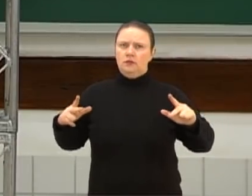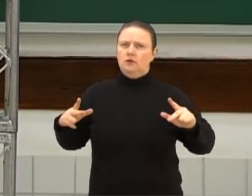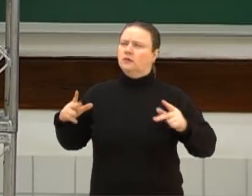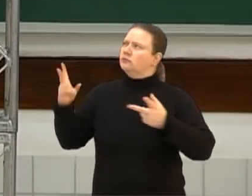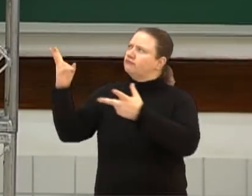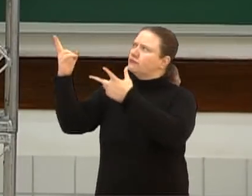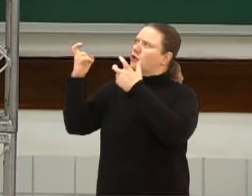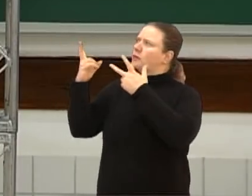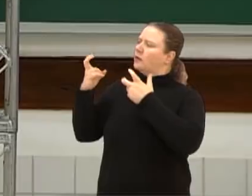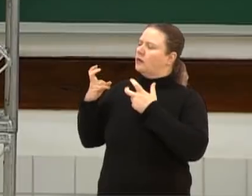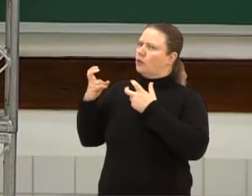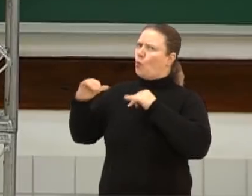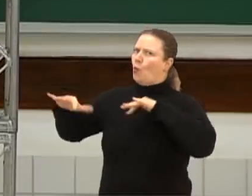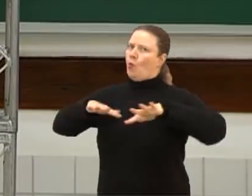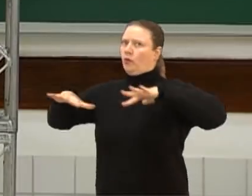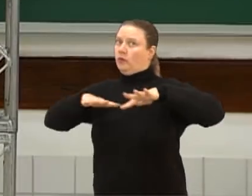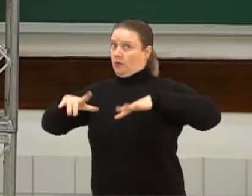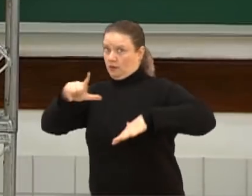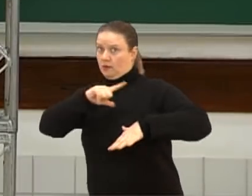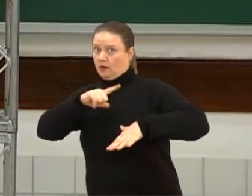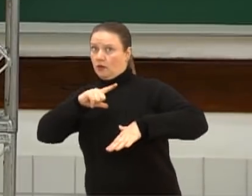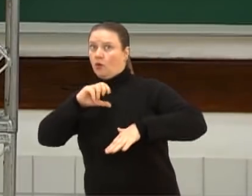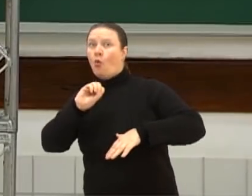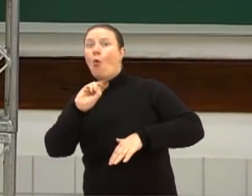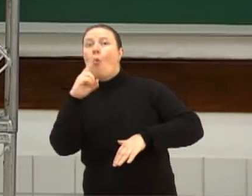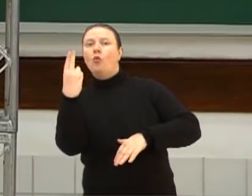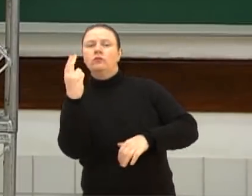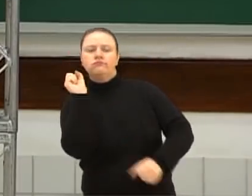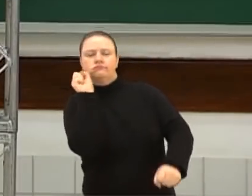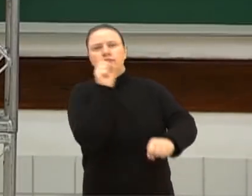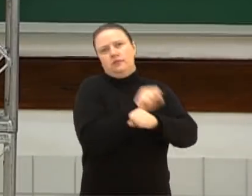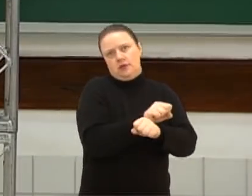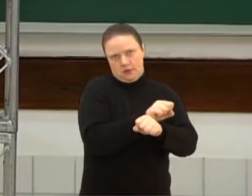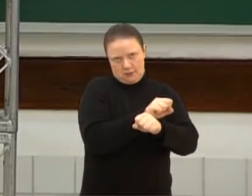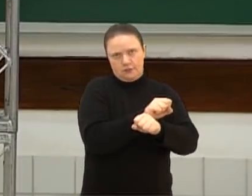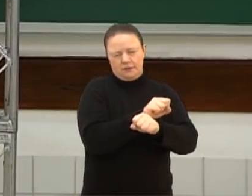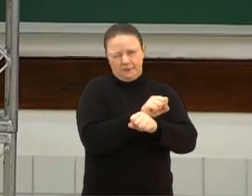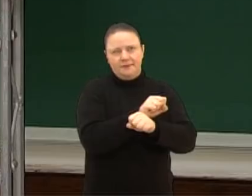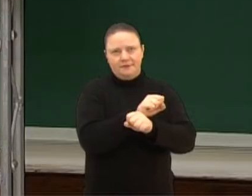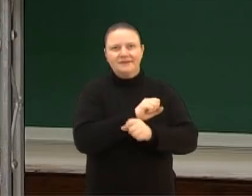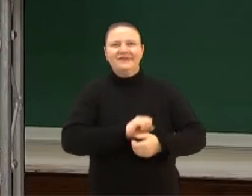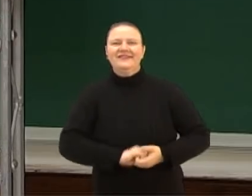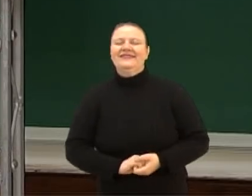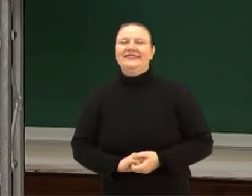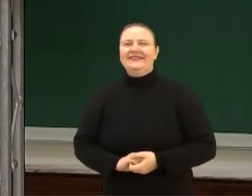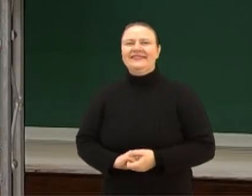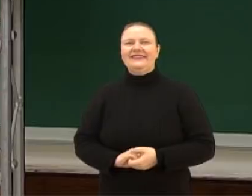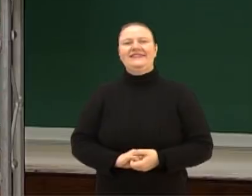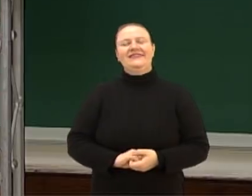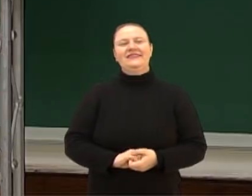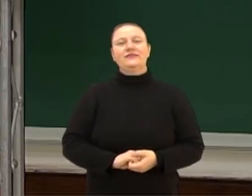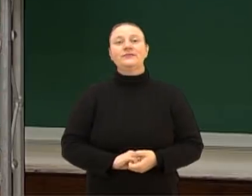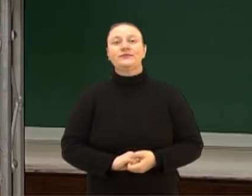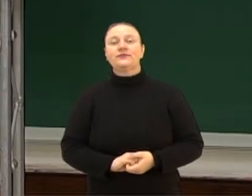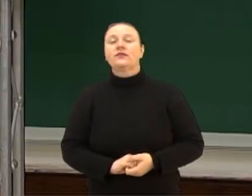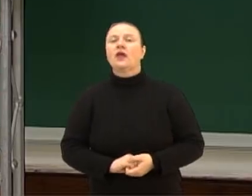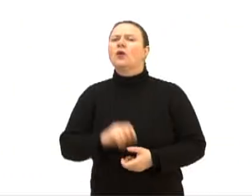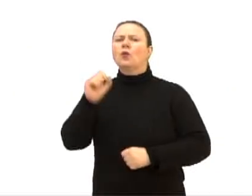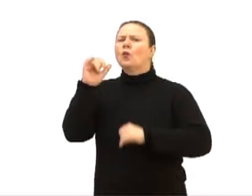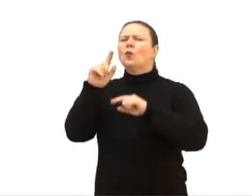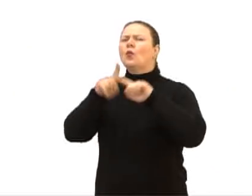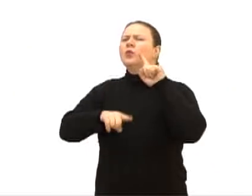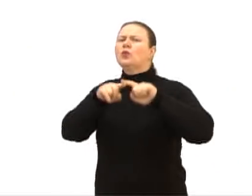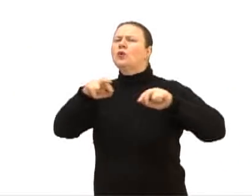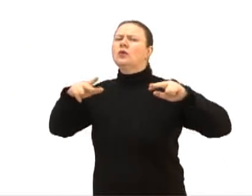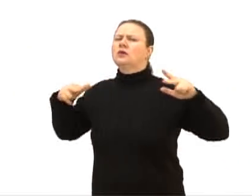ideia de movimento e quais estão estáticos, parados? Então, vamos conferir aqui comigo. Então, esses